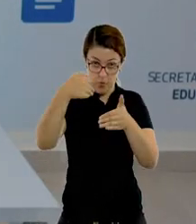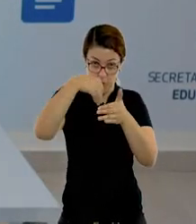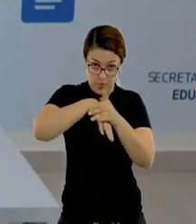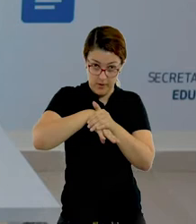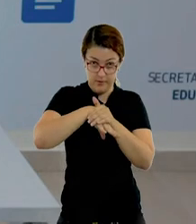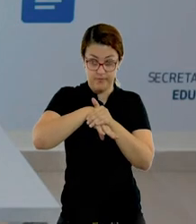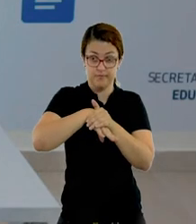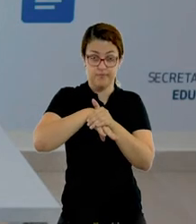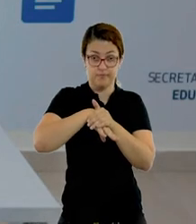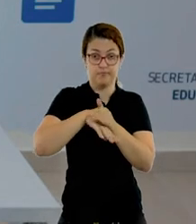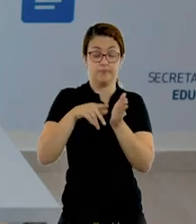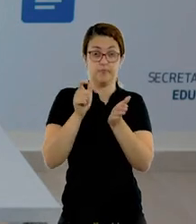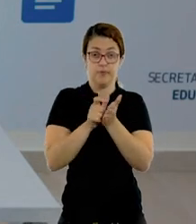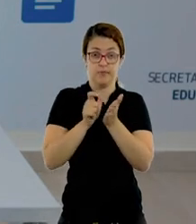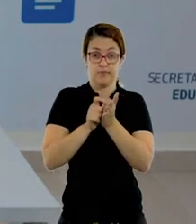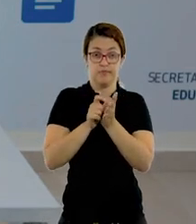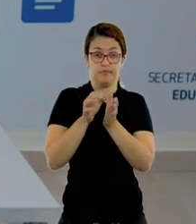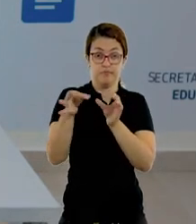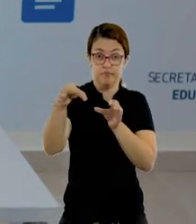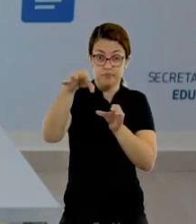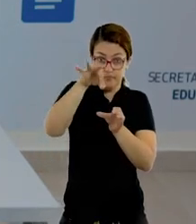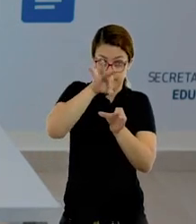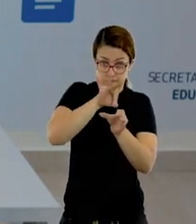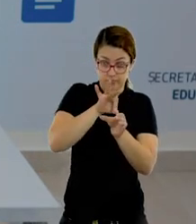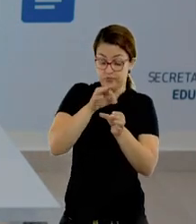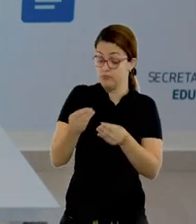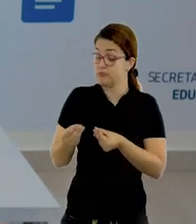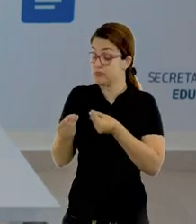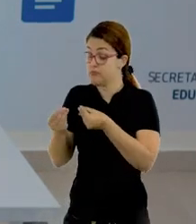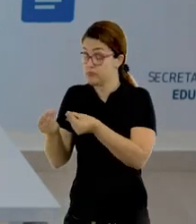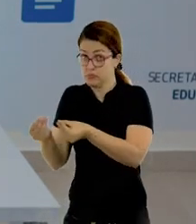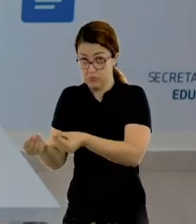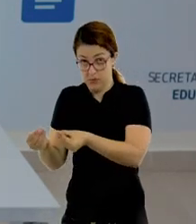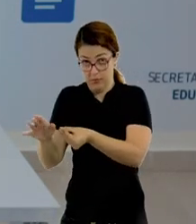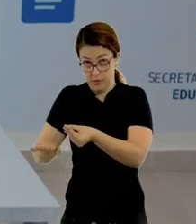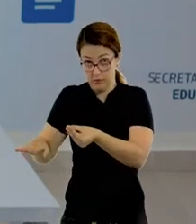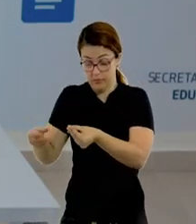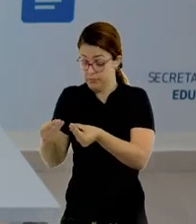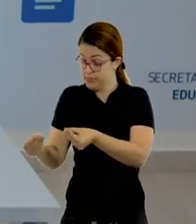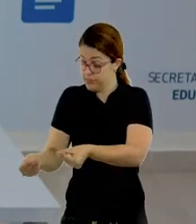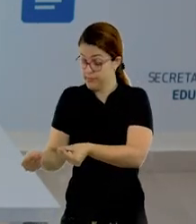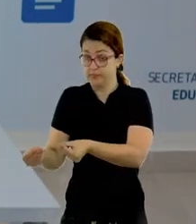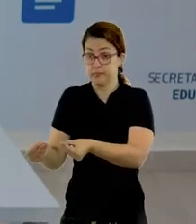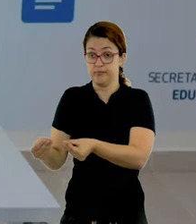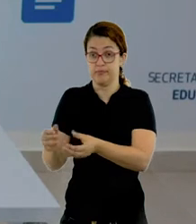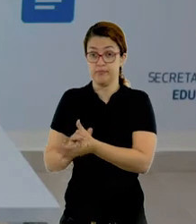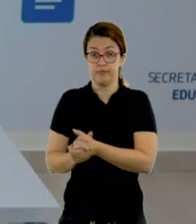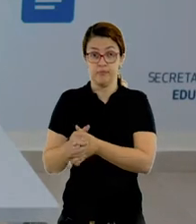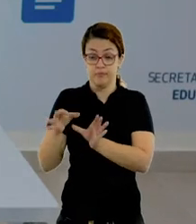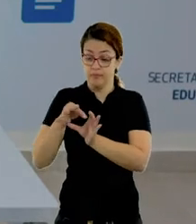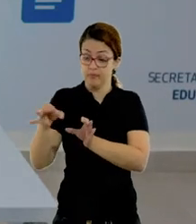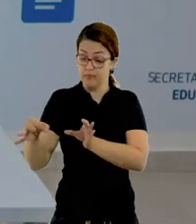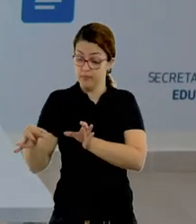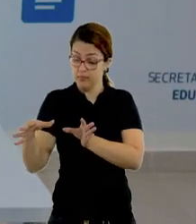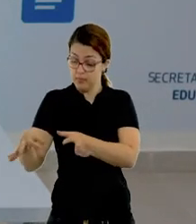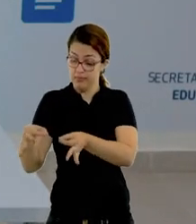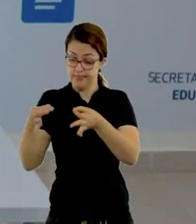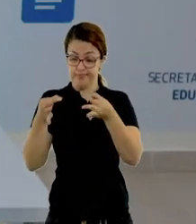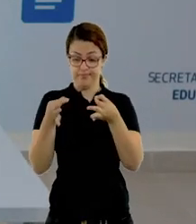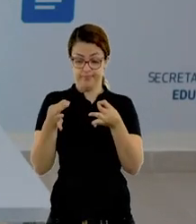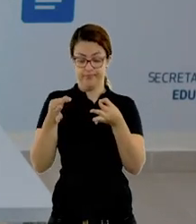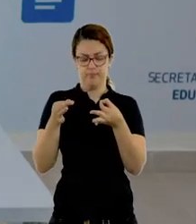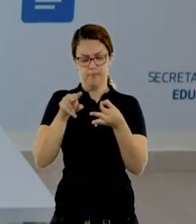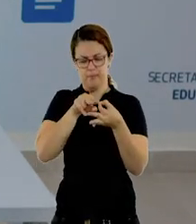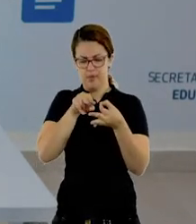dentro, fecha o estojo e dê para sua criança. Chegando lá, pede para ela abrir o estojo, ler